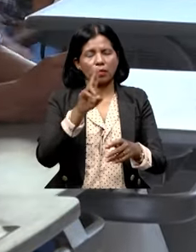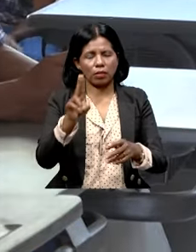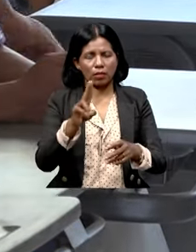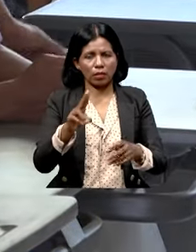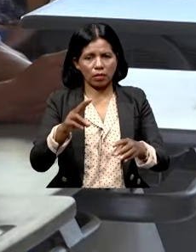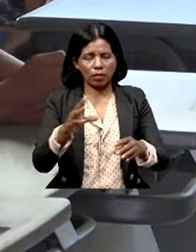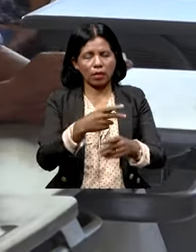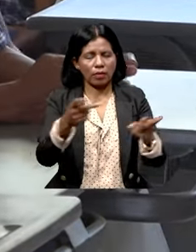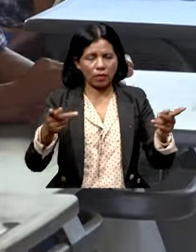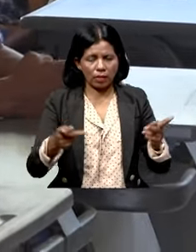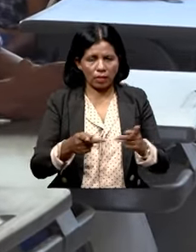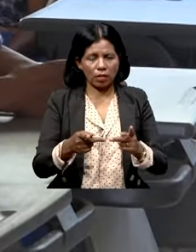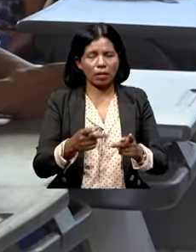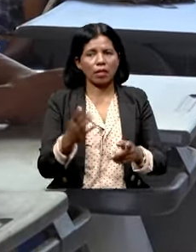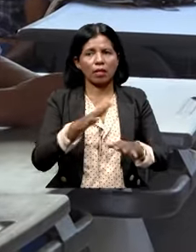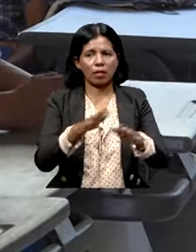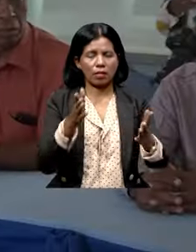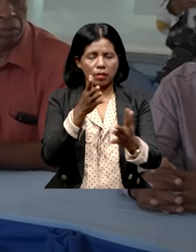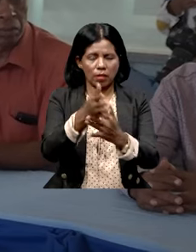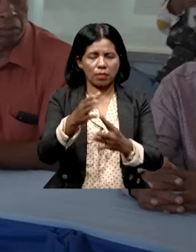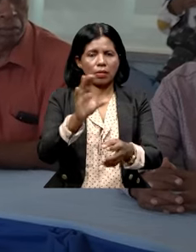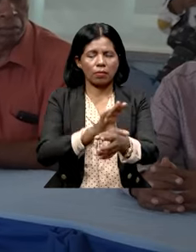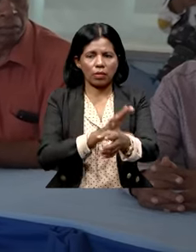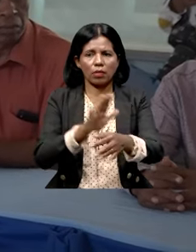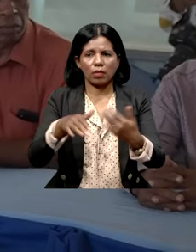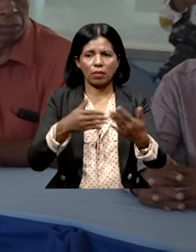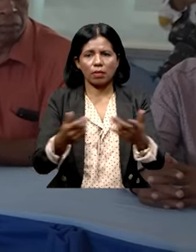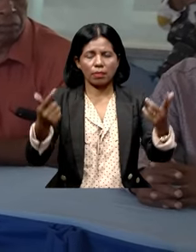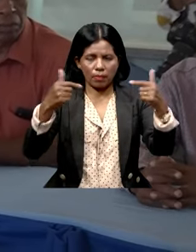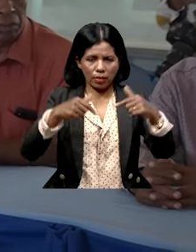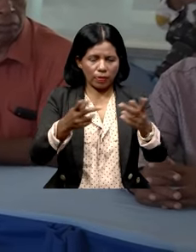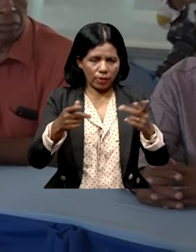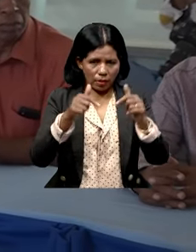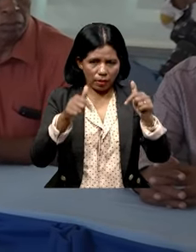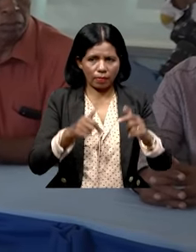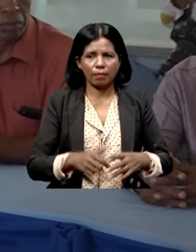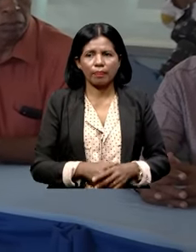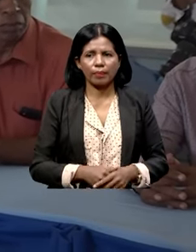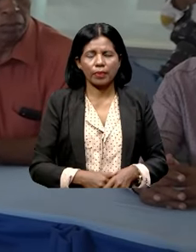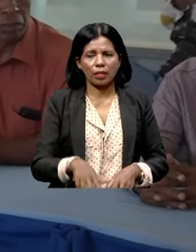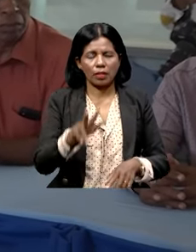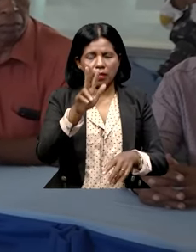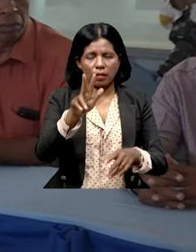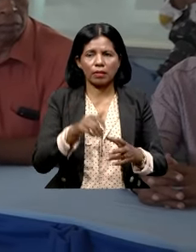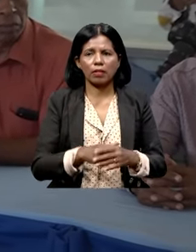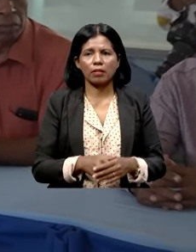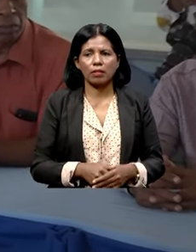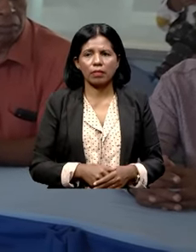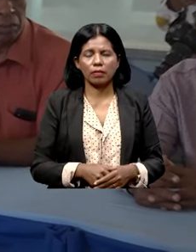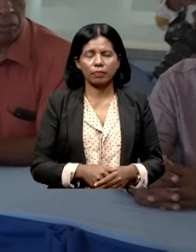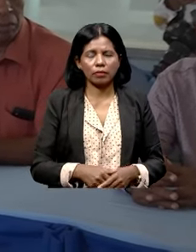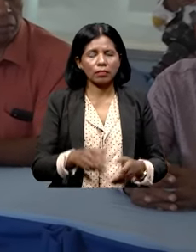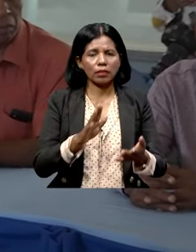tudo. Estava cercando prática, está mais prática, computador, ser, então, mais prática, falha, né? Terceiro,